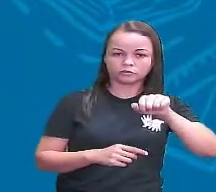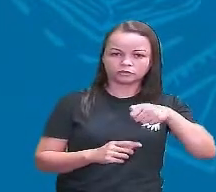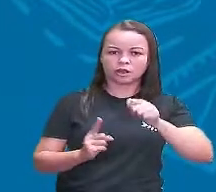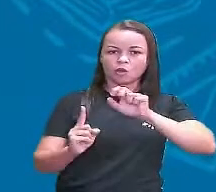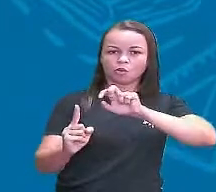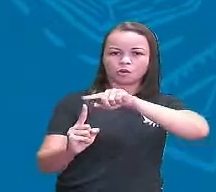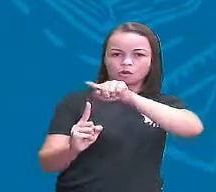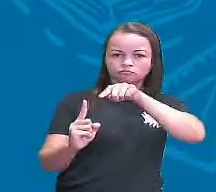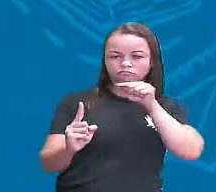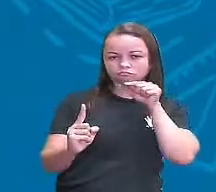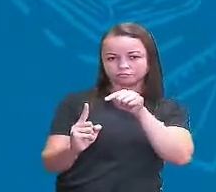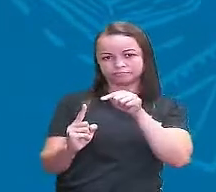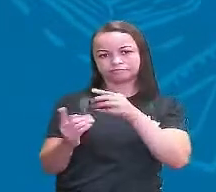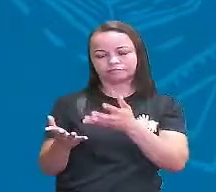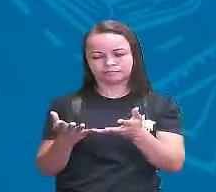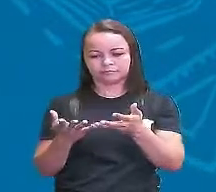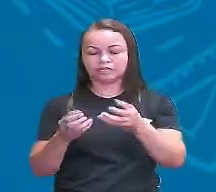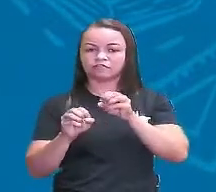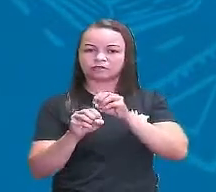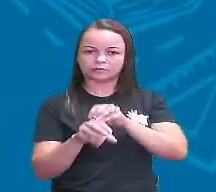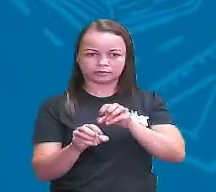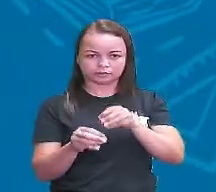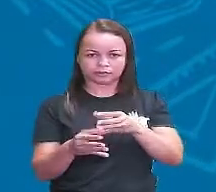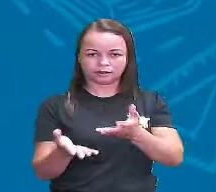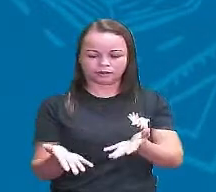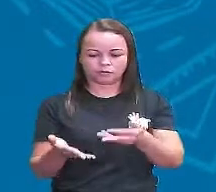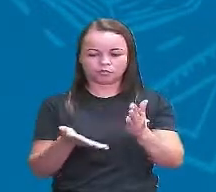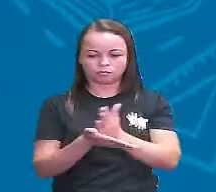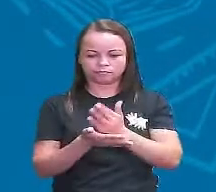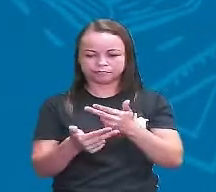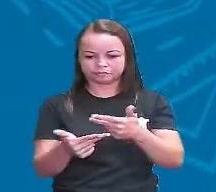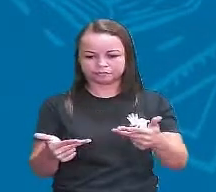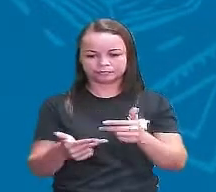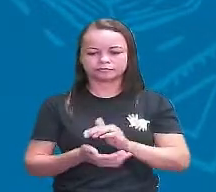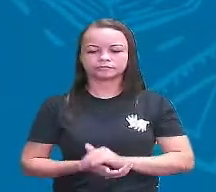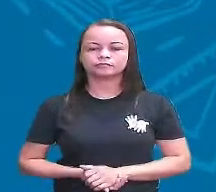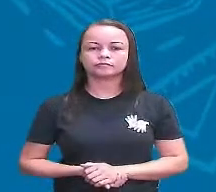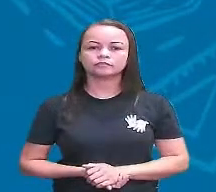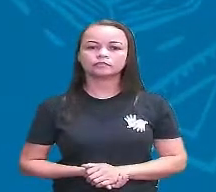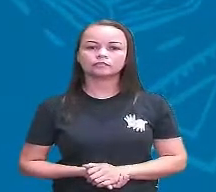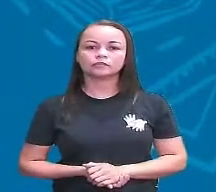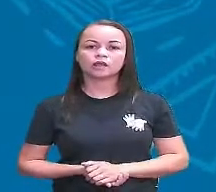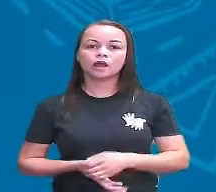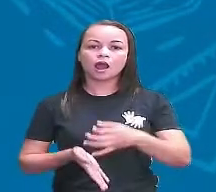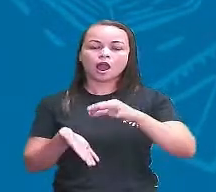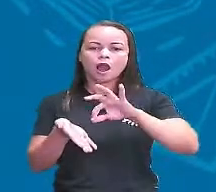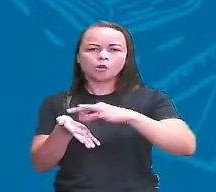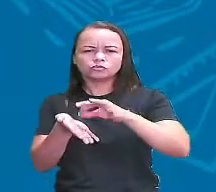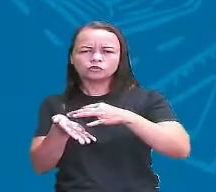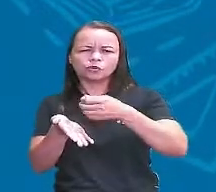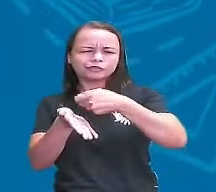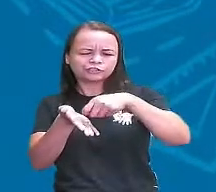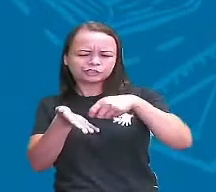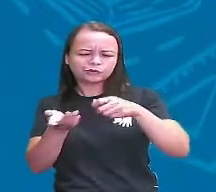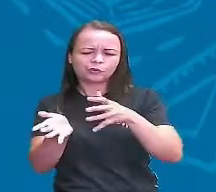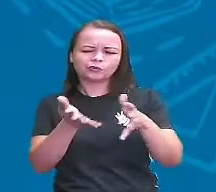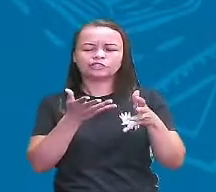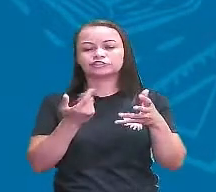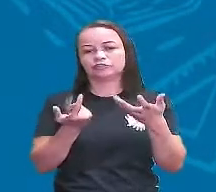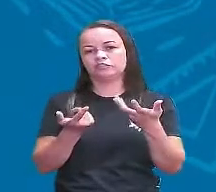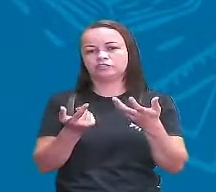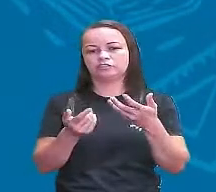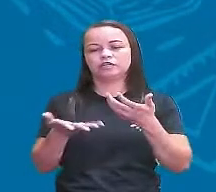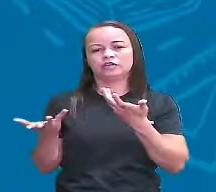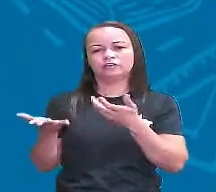Autores, alguns autores de fábulas, né, que a gente tem e conhecidos, né, a gente quando vai procurar